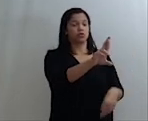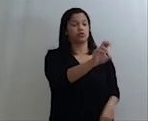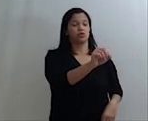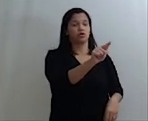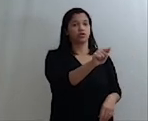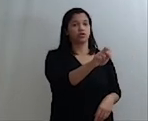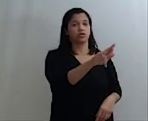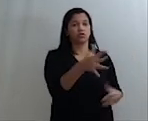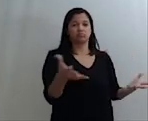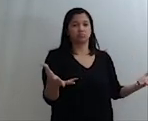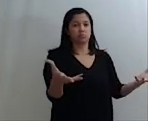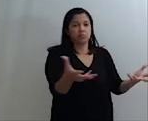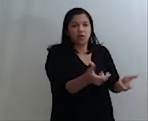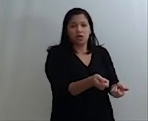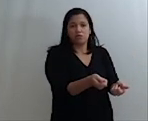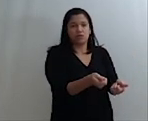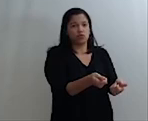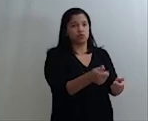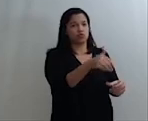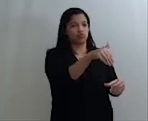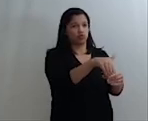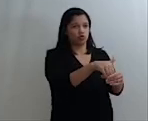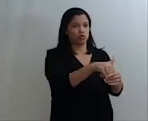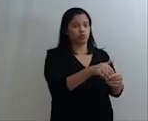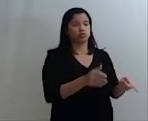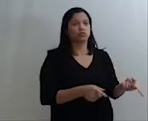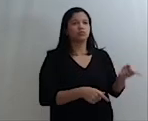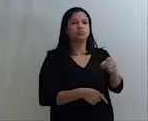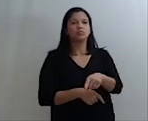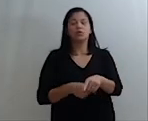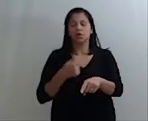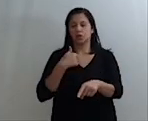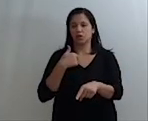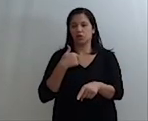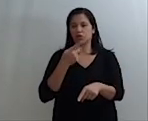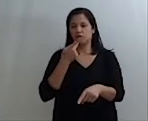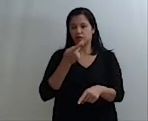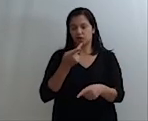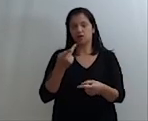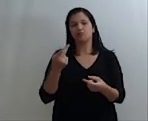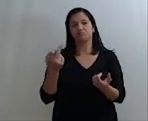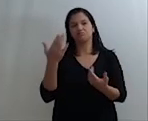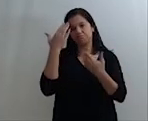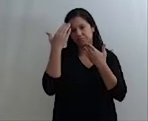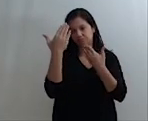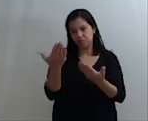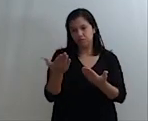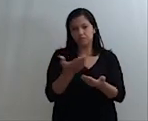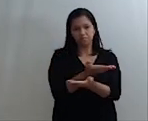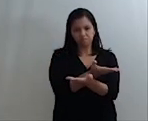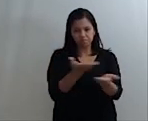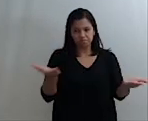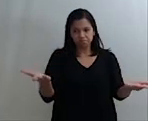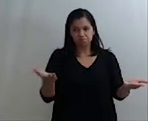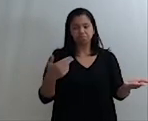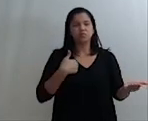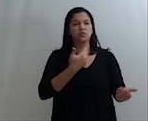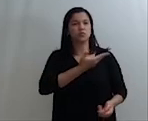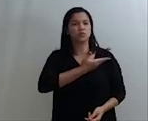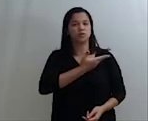voto Presidente obrigado então pois não eu só queria agradecer a todas as manifestações dos